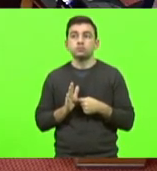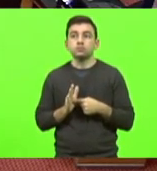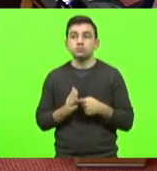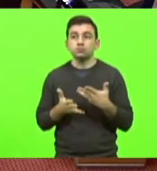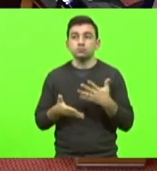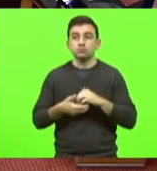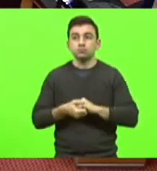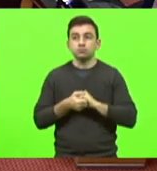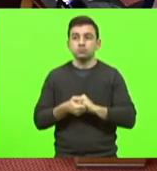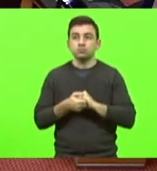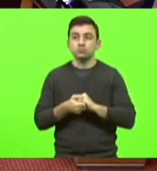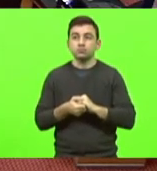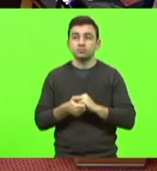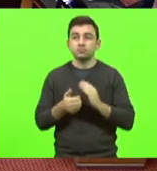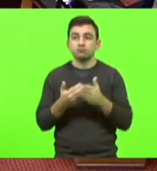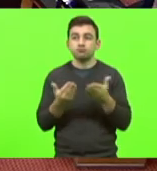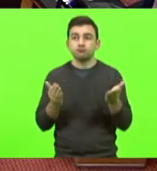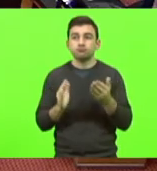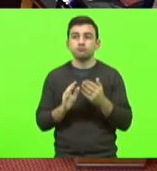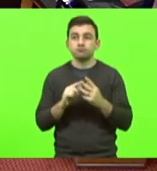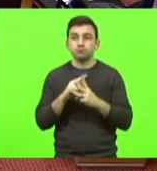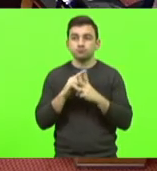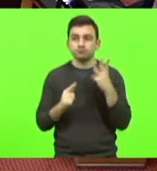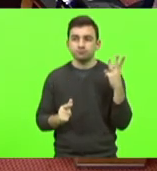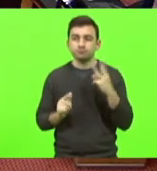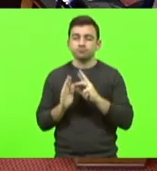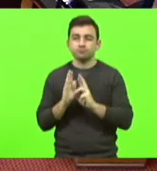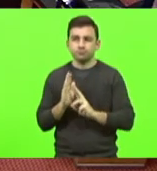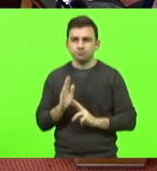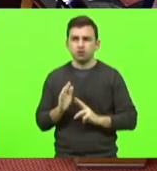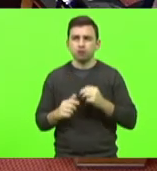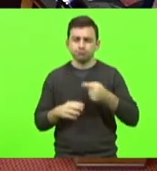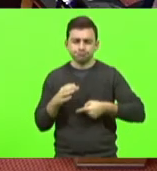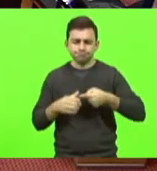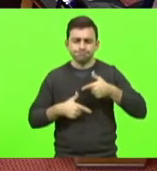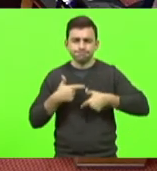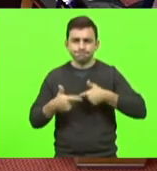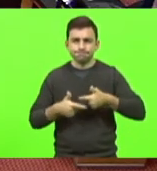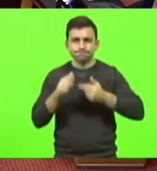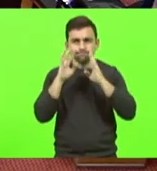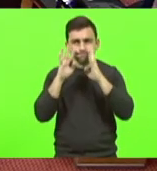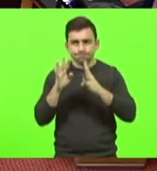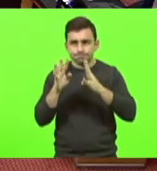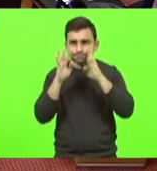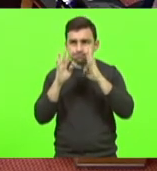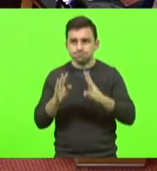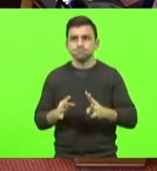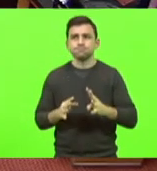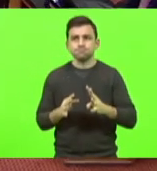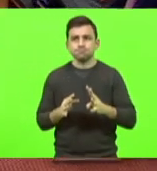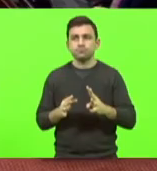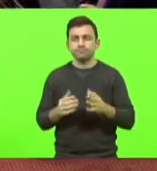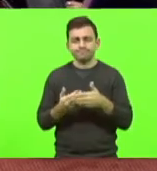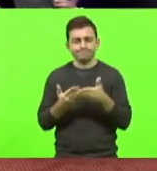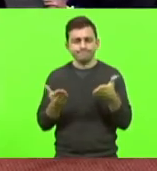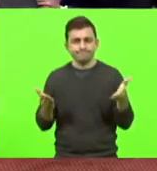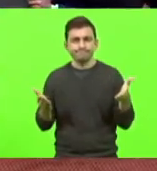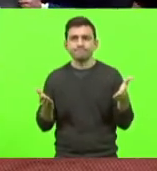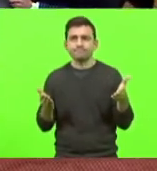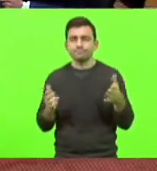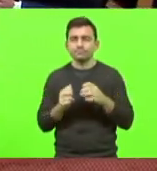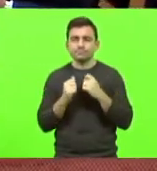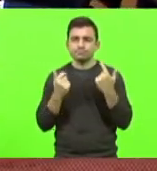cumprimentar os três relatórios e as três comissões que trabalharam que eu viro todo um a casa que